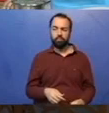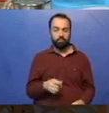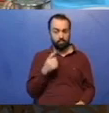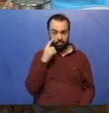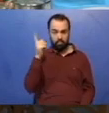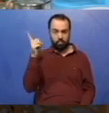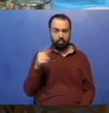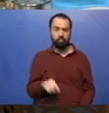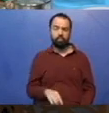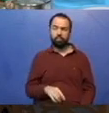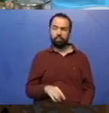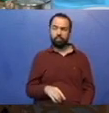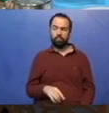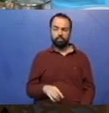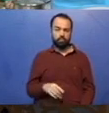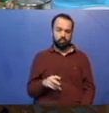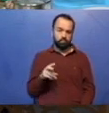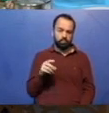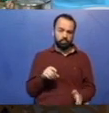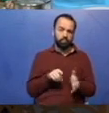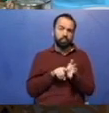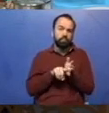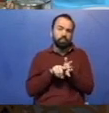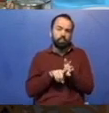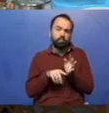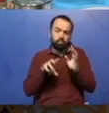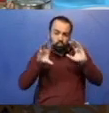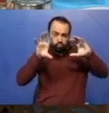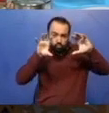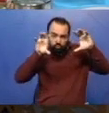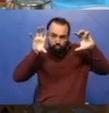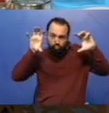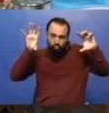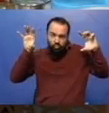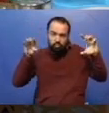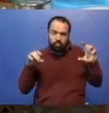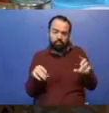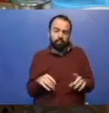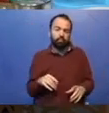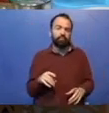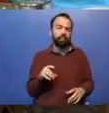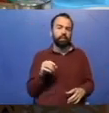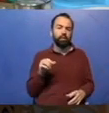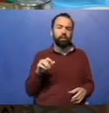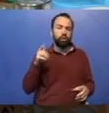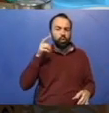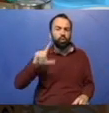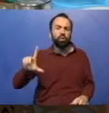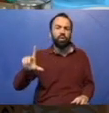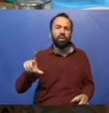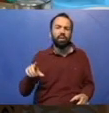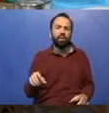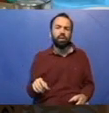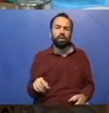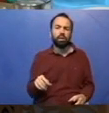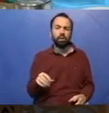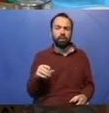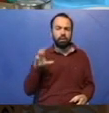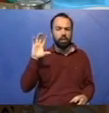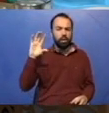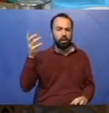Olha só. Ao analisarmos as nuvens, nós podemos prever se vai fazer sol, né? Se o tempo vai